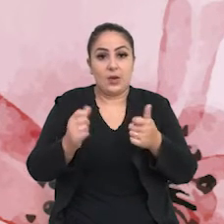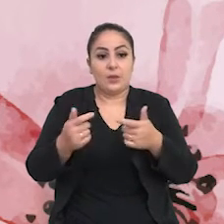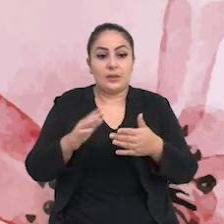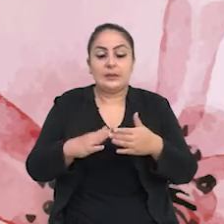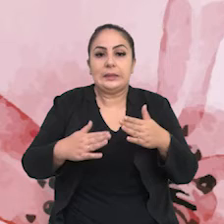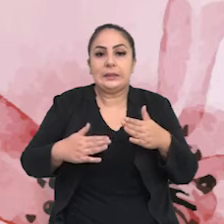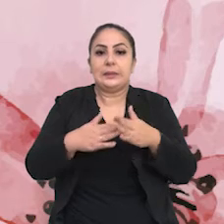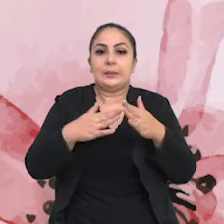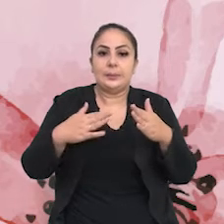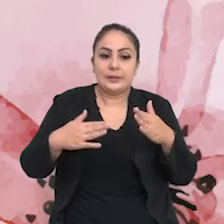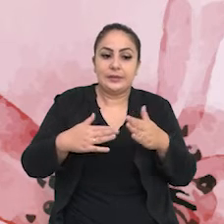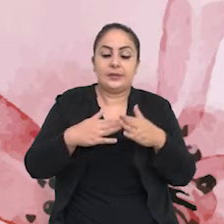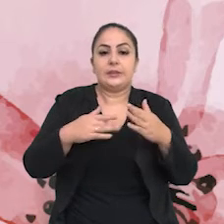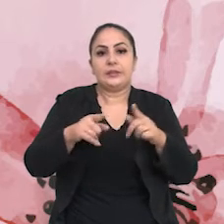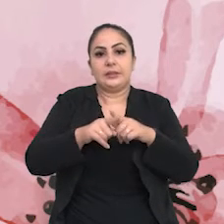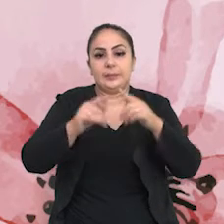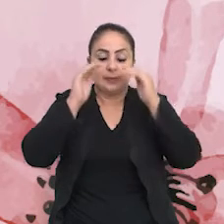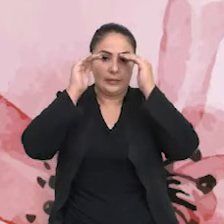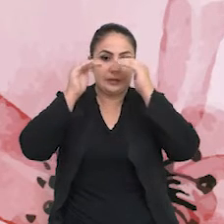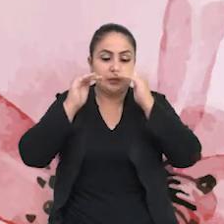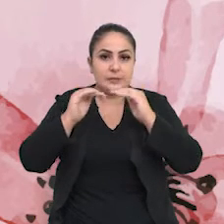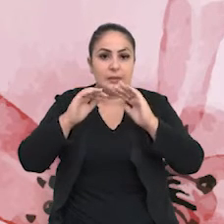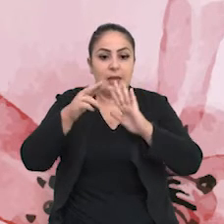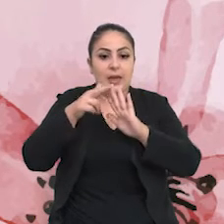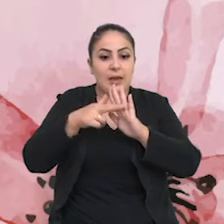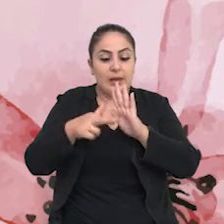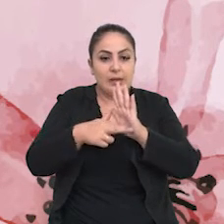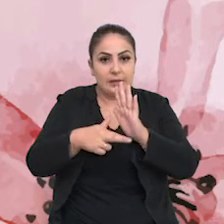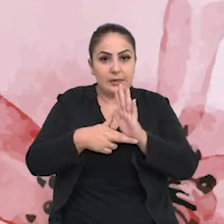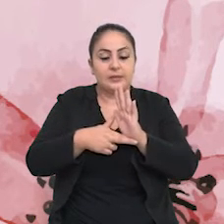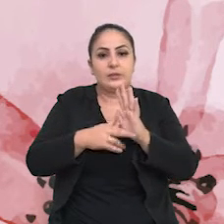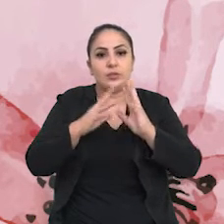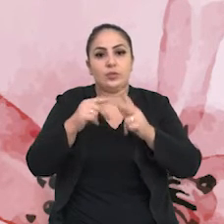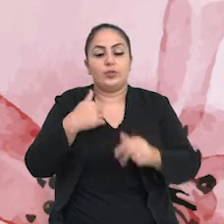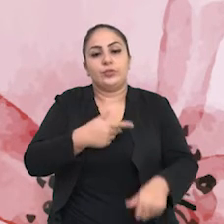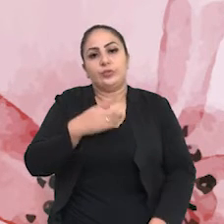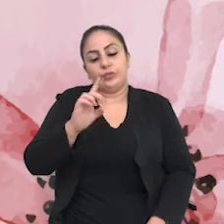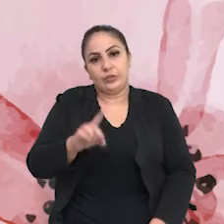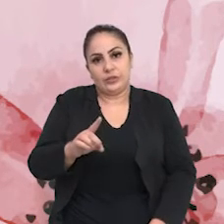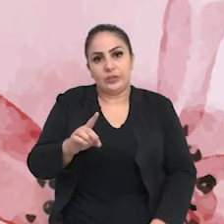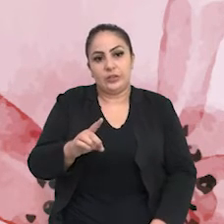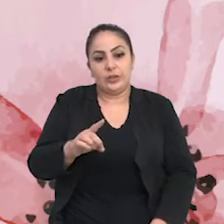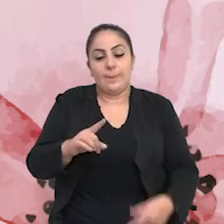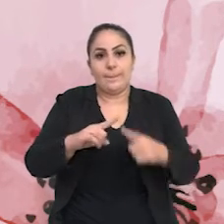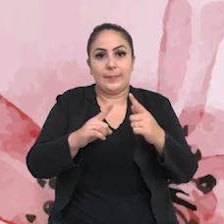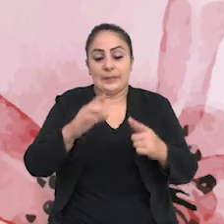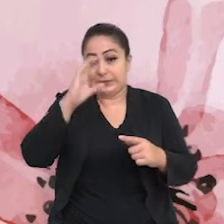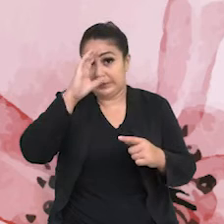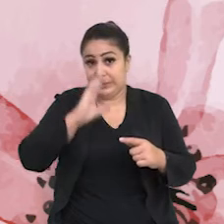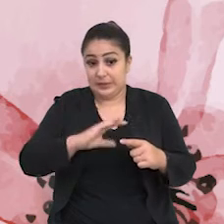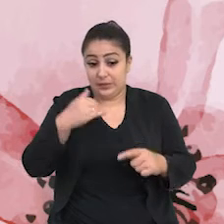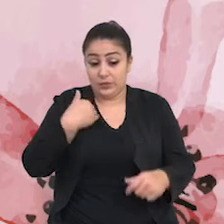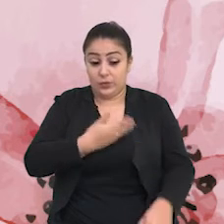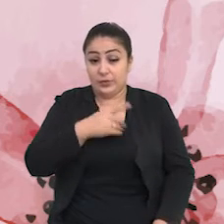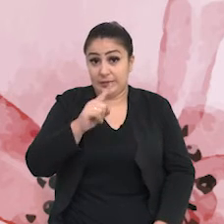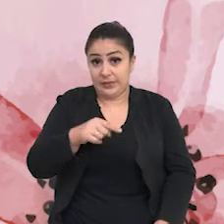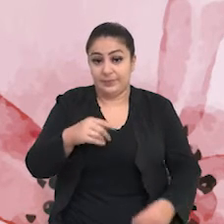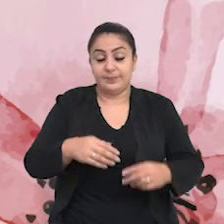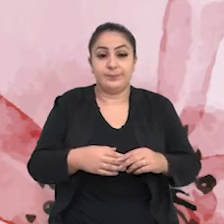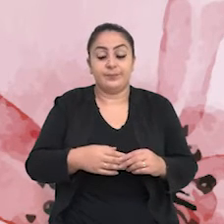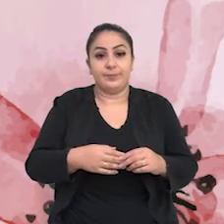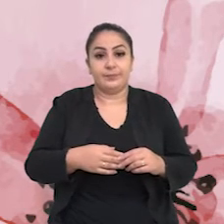atitudes limitativas e restritivas dos nossos direitos enquanto cidadãs que